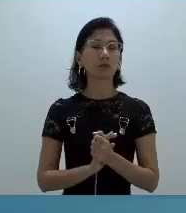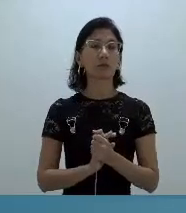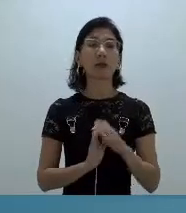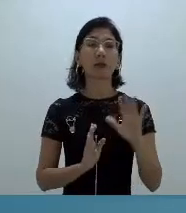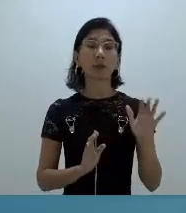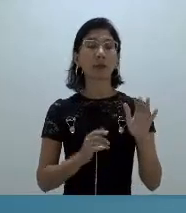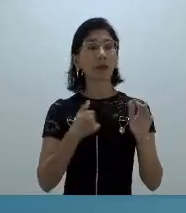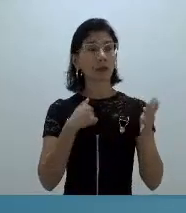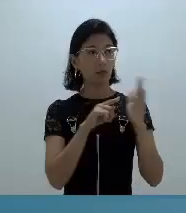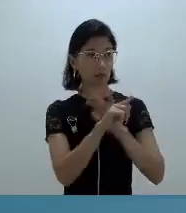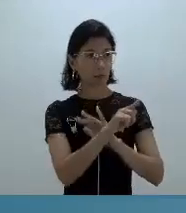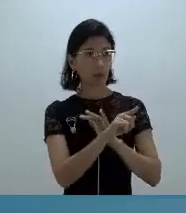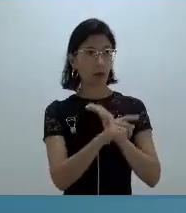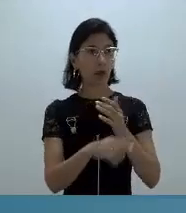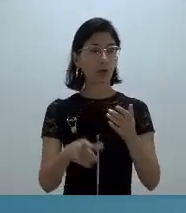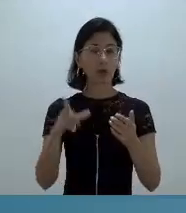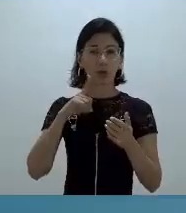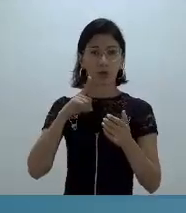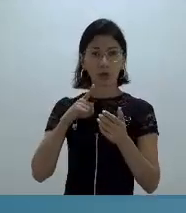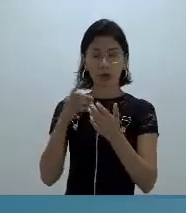casos,